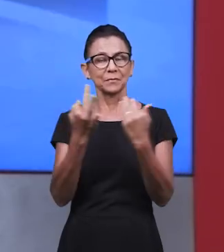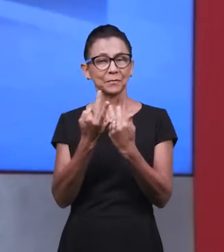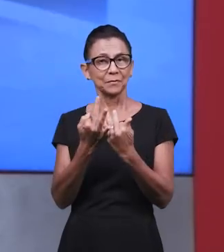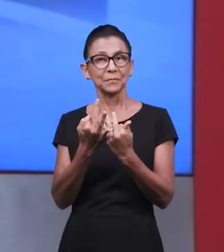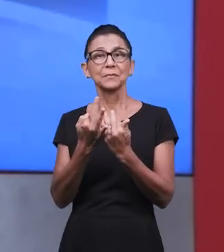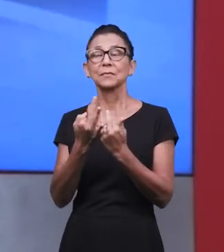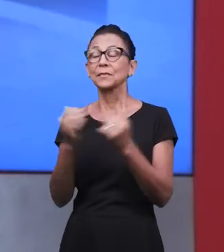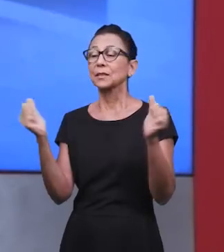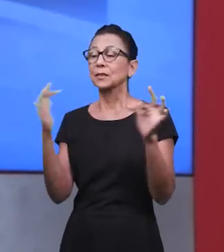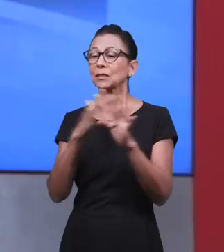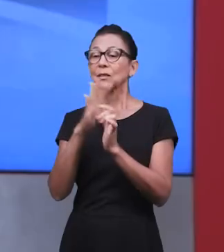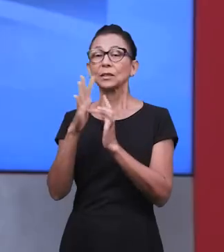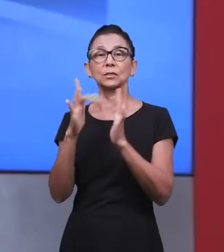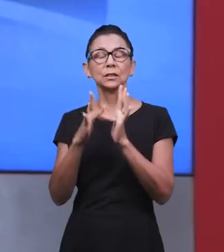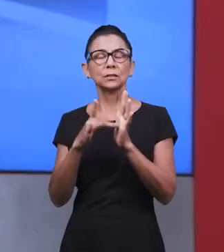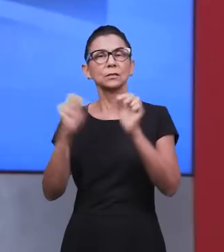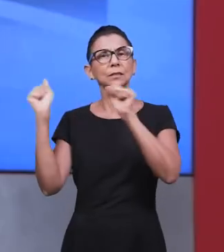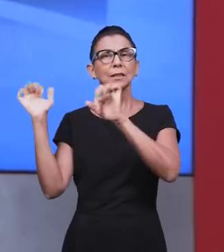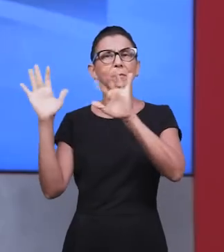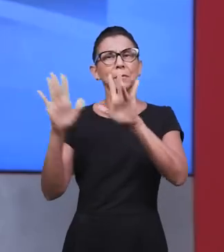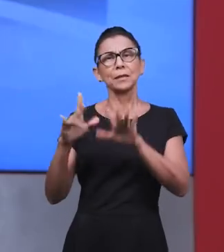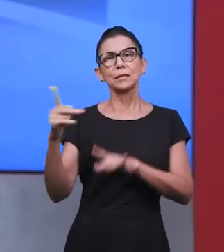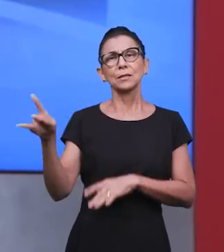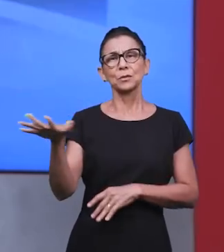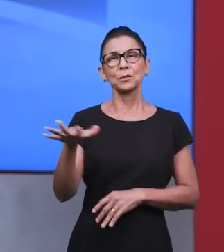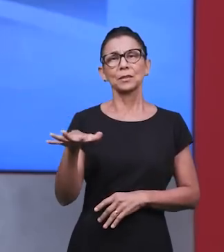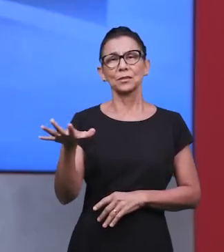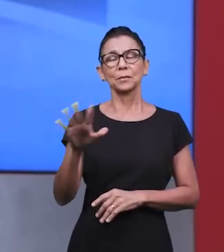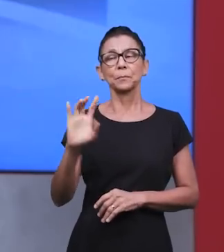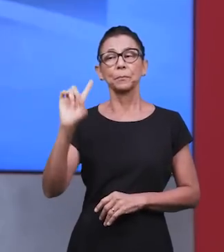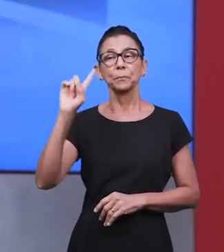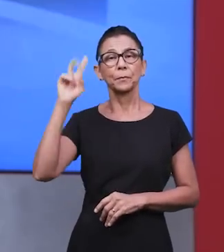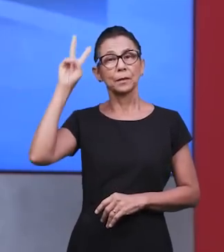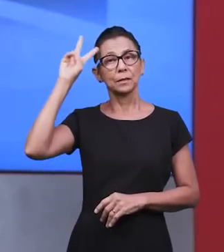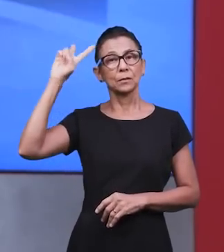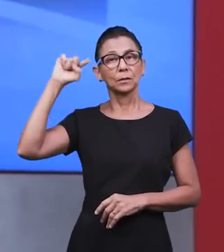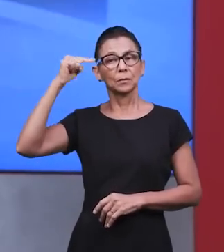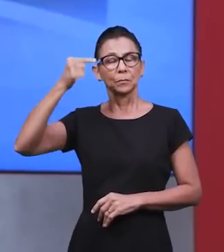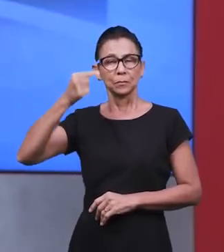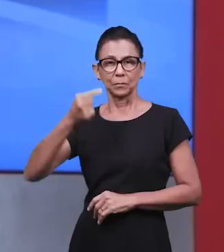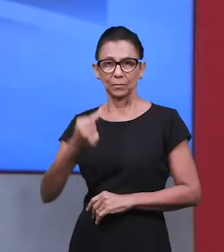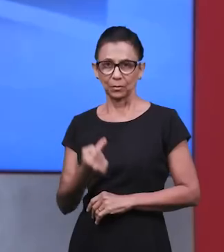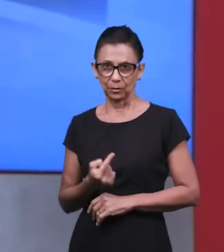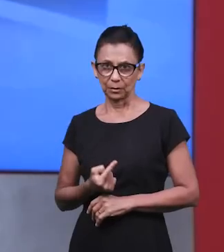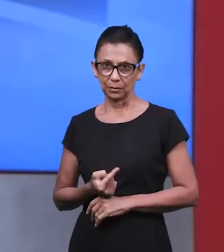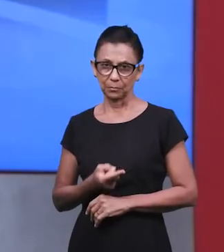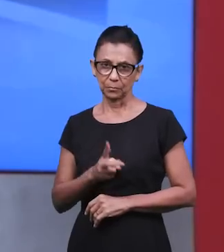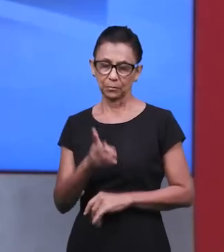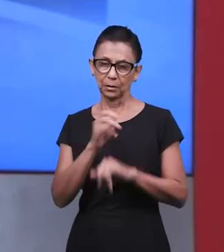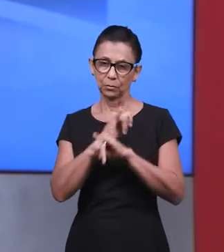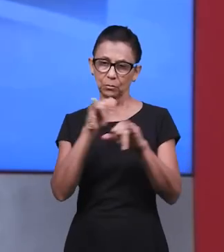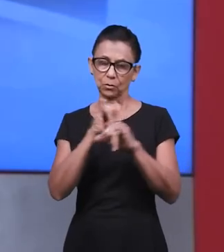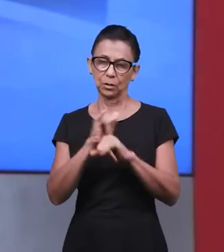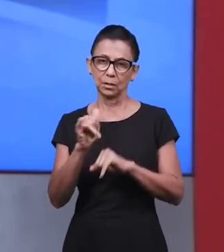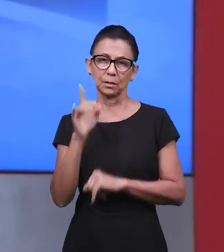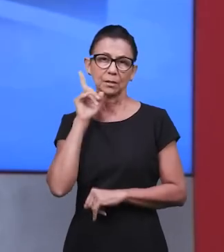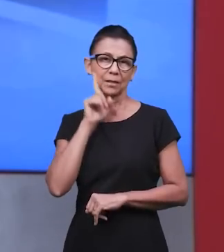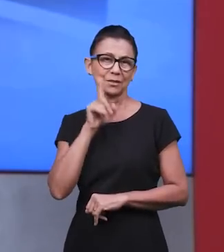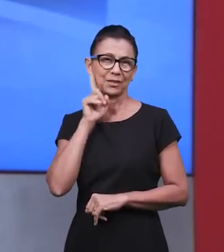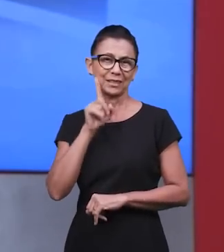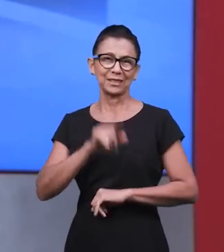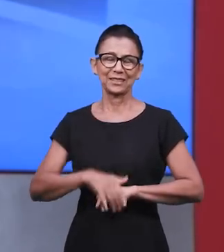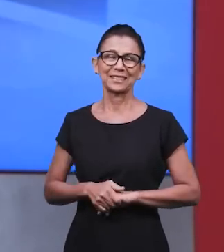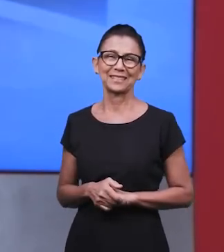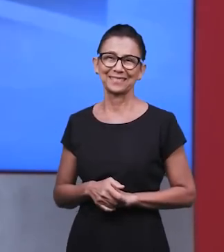Obrigado, Isabela. Glória a Jesus pelas bênçãos de sua região. E na próxima segunda-feira aguardamos mais notícias aí dos Estados